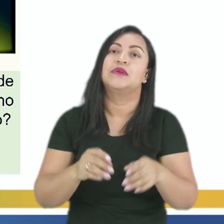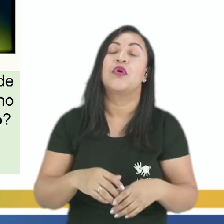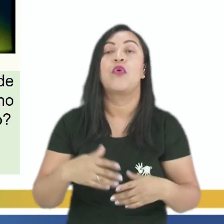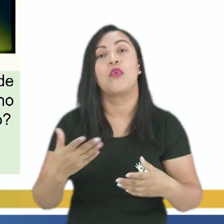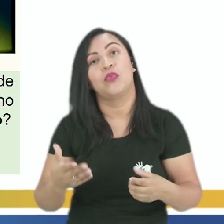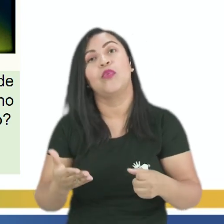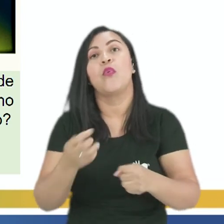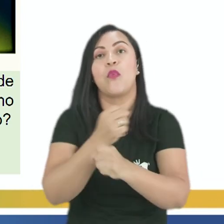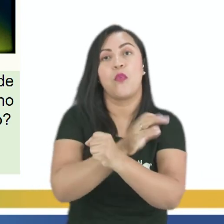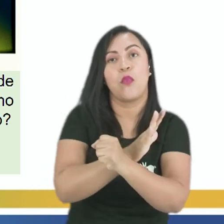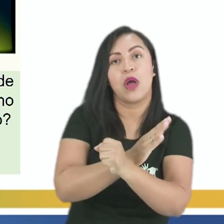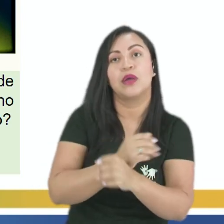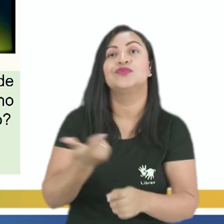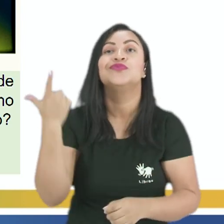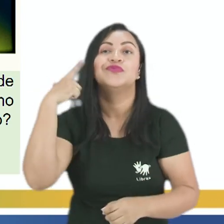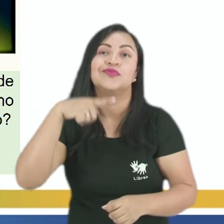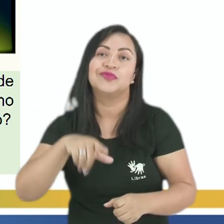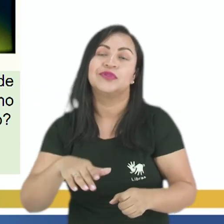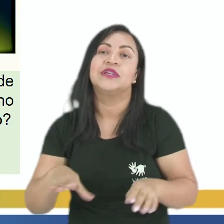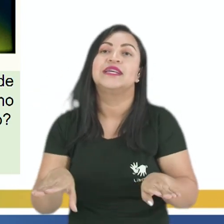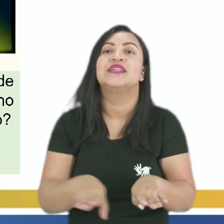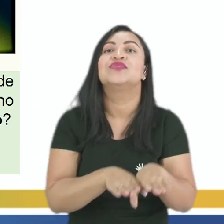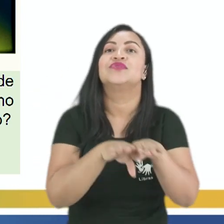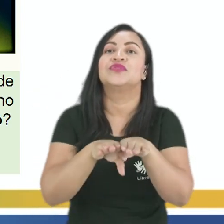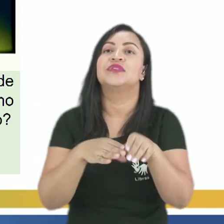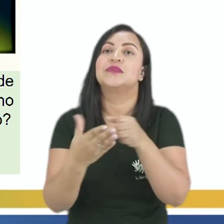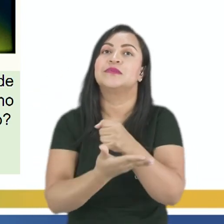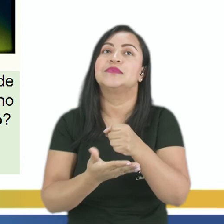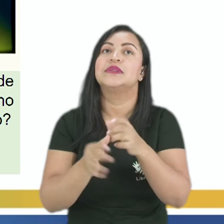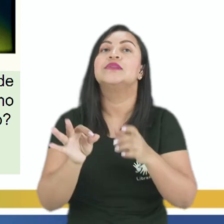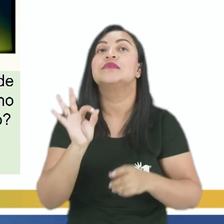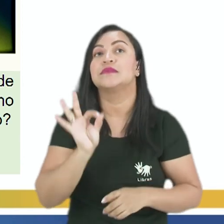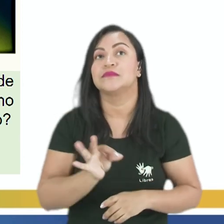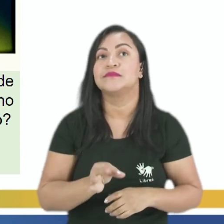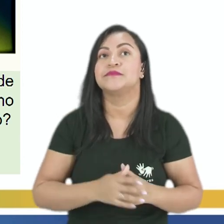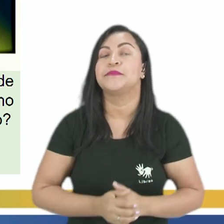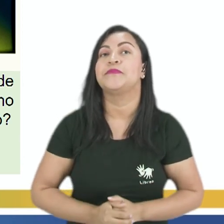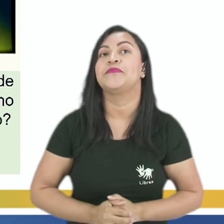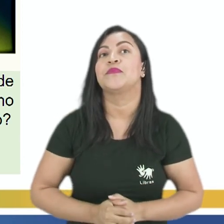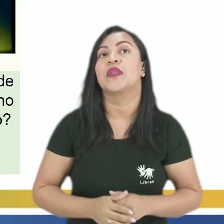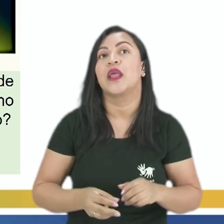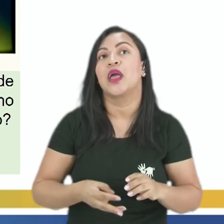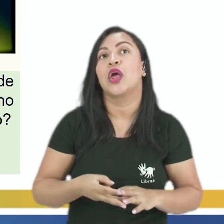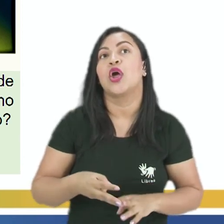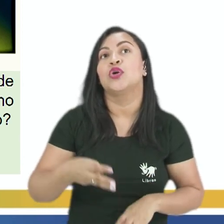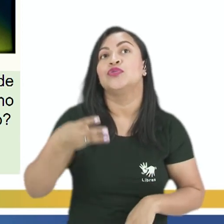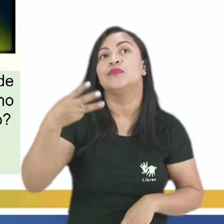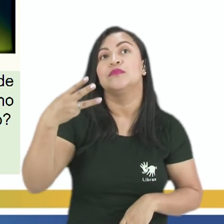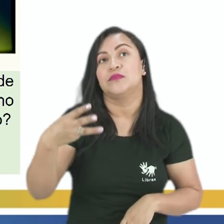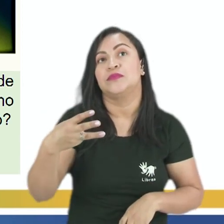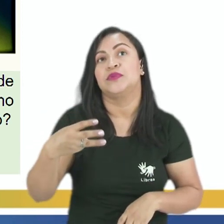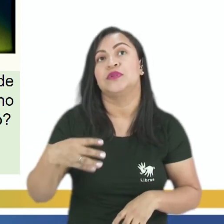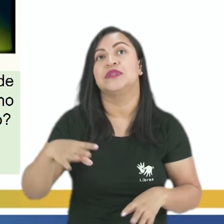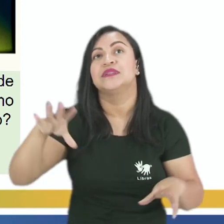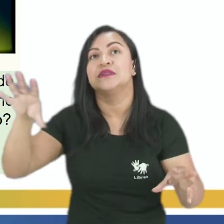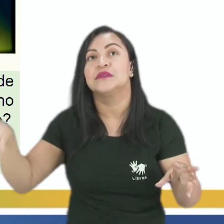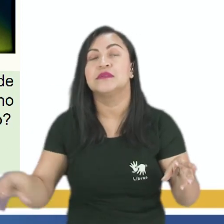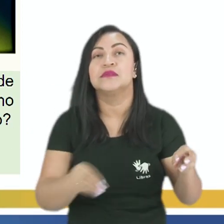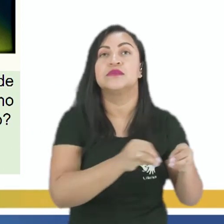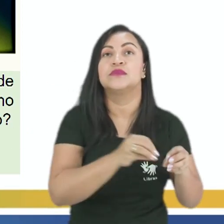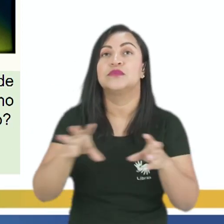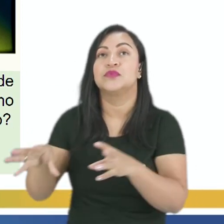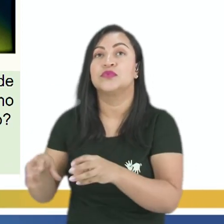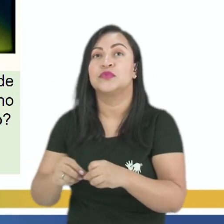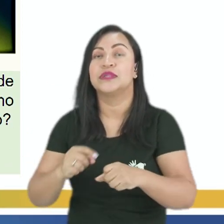base consegue neutralizar o ácido. Então, essa alternativa está correta. Número 3, são compostos por 2